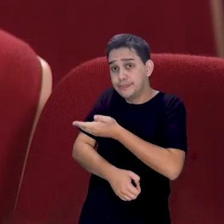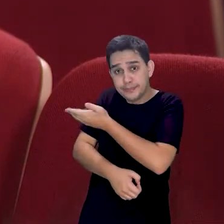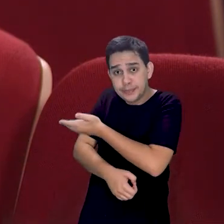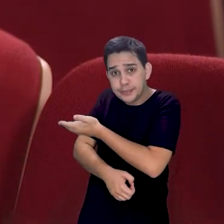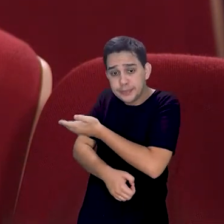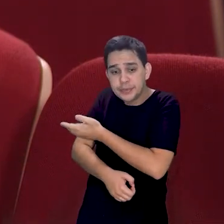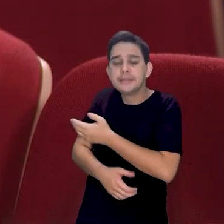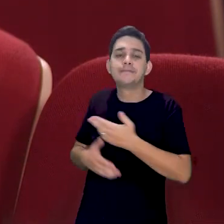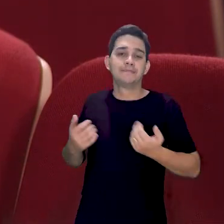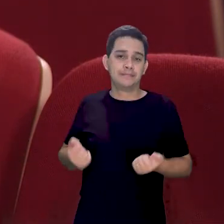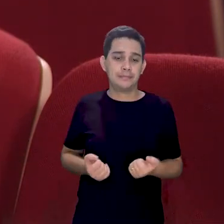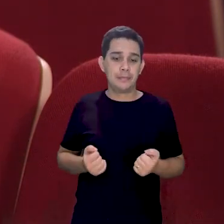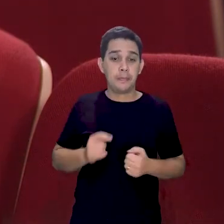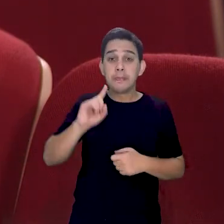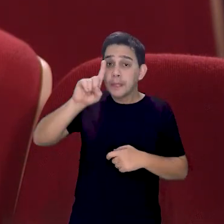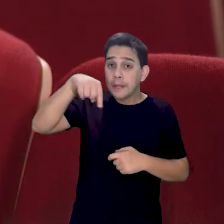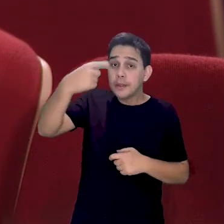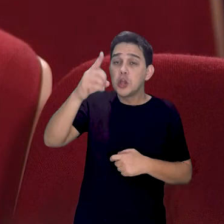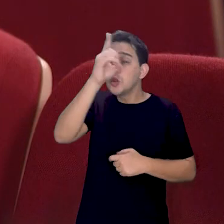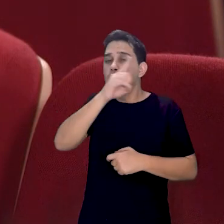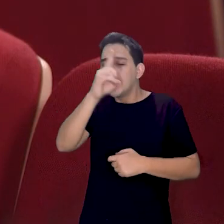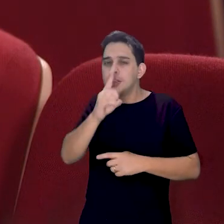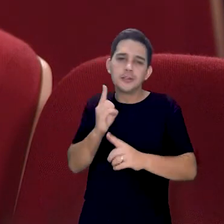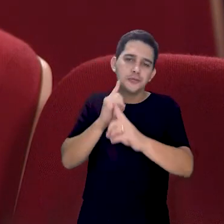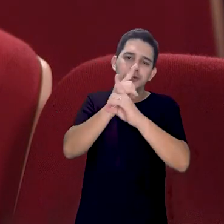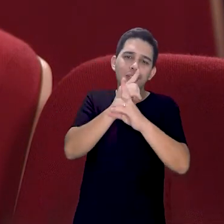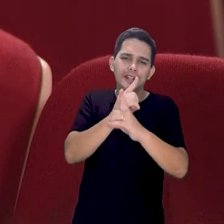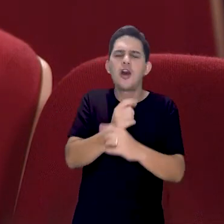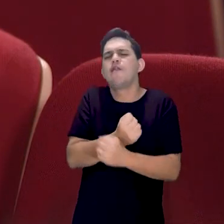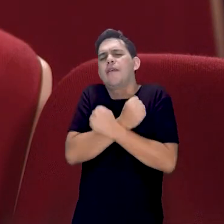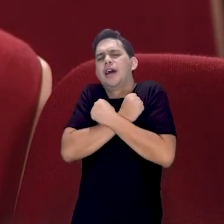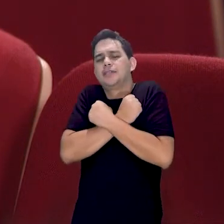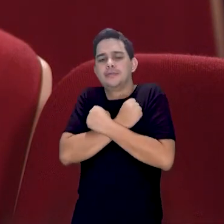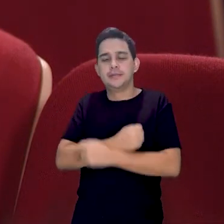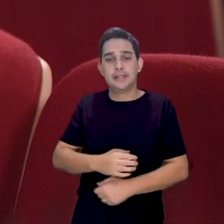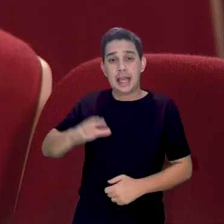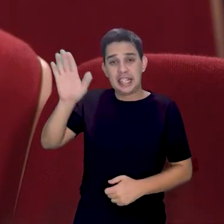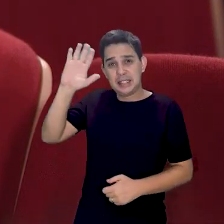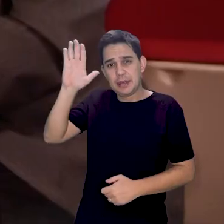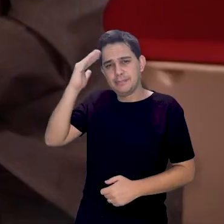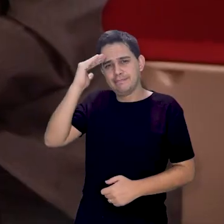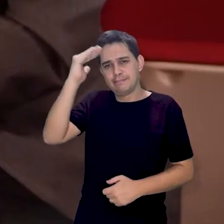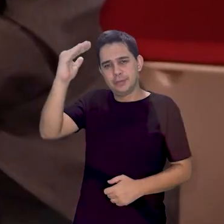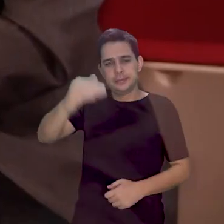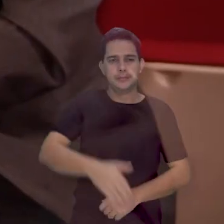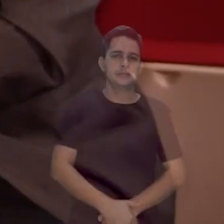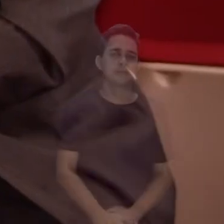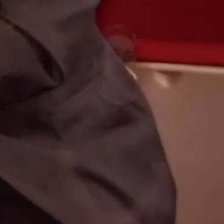Spotify e iTunes. Eu te espero no domingo que vem. Um forte abraço. Até mais!